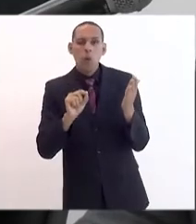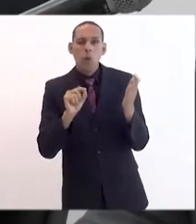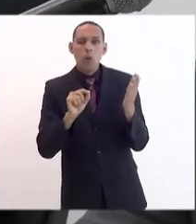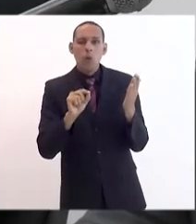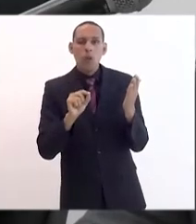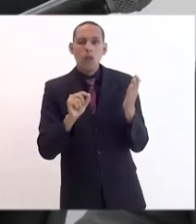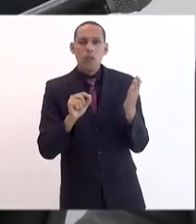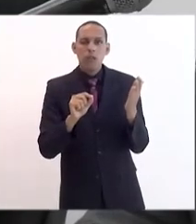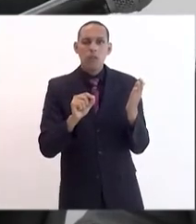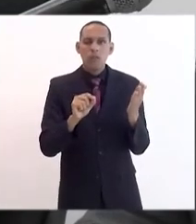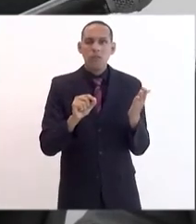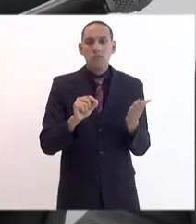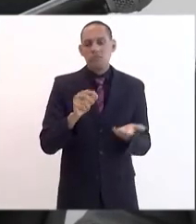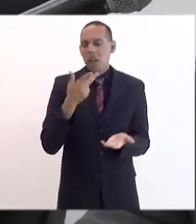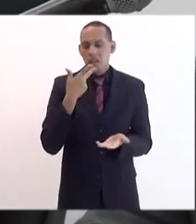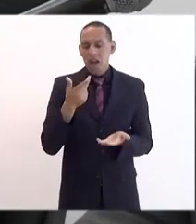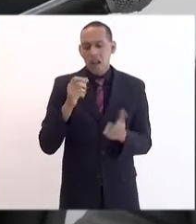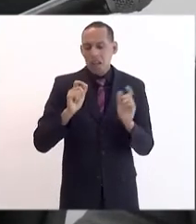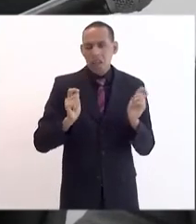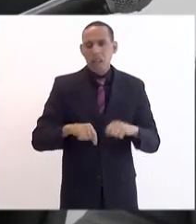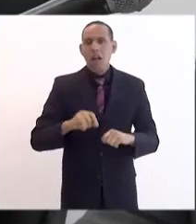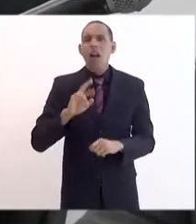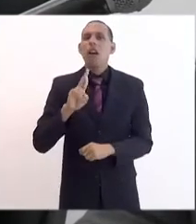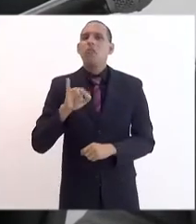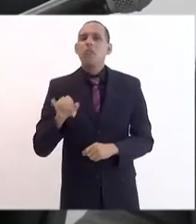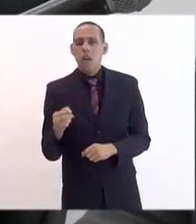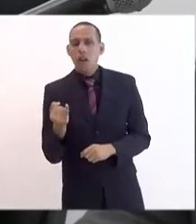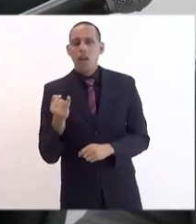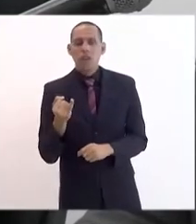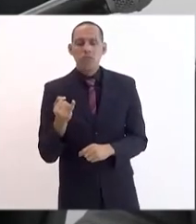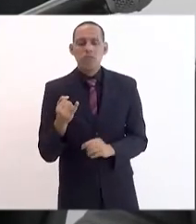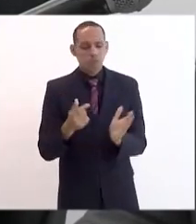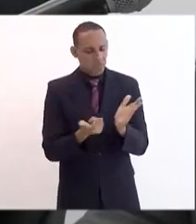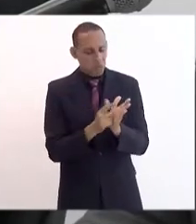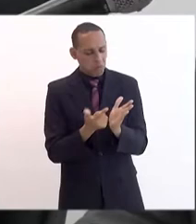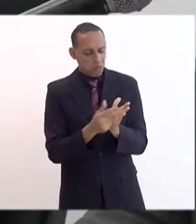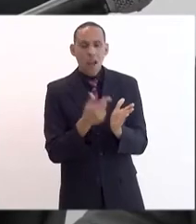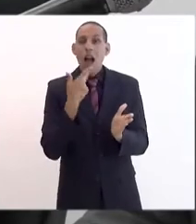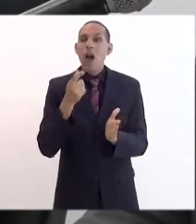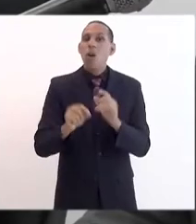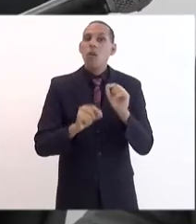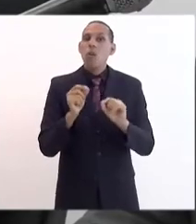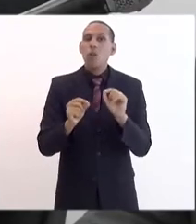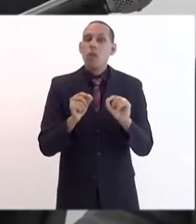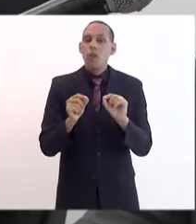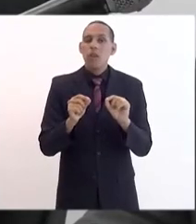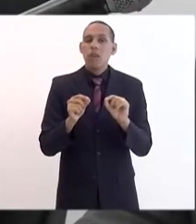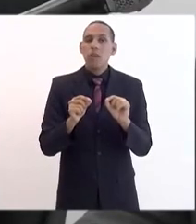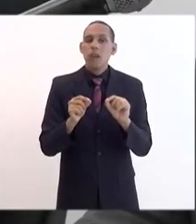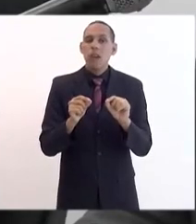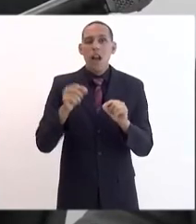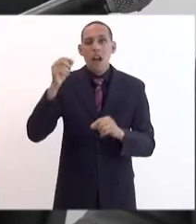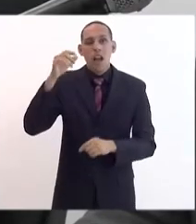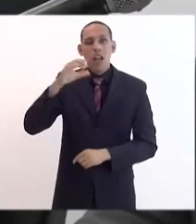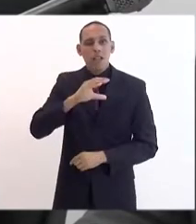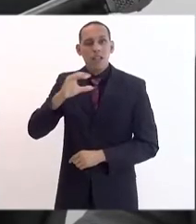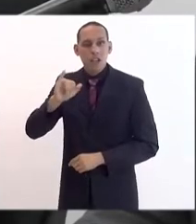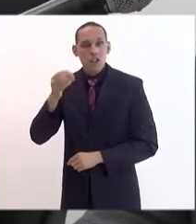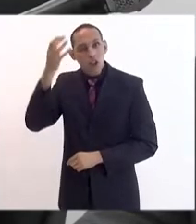de ontem, problema nenhum, fez um apontamento a respeito, culpando a CCJ.